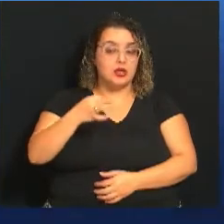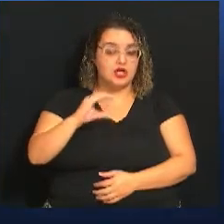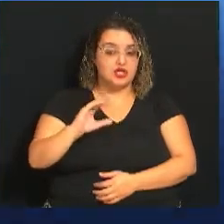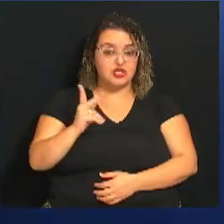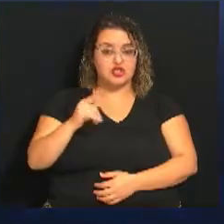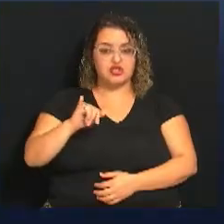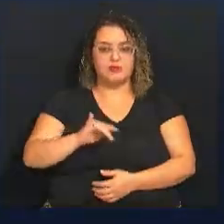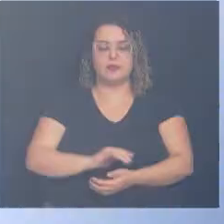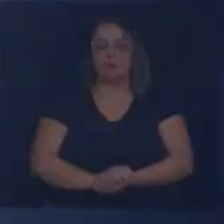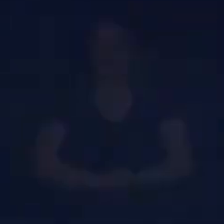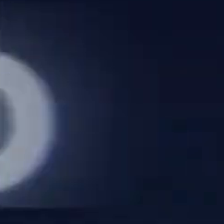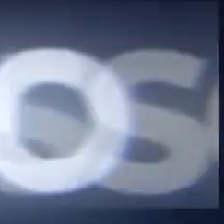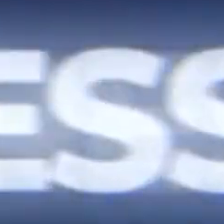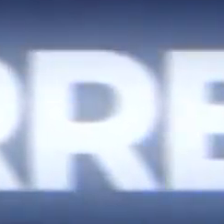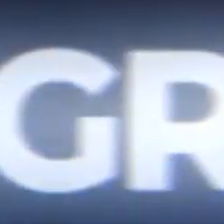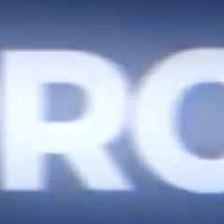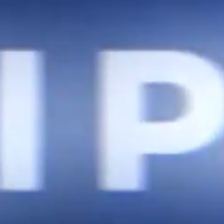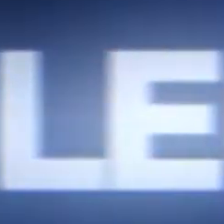e